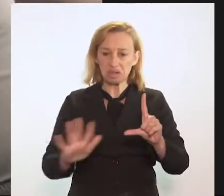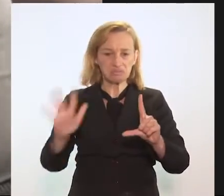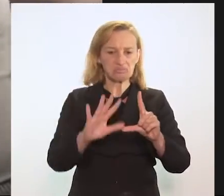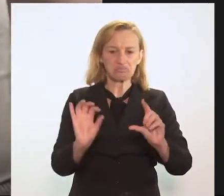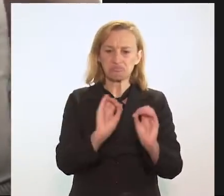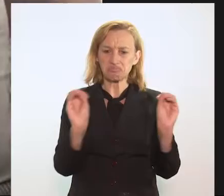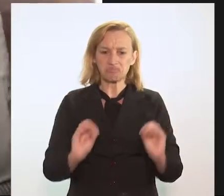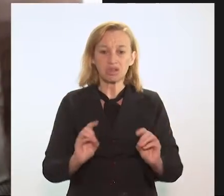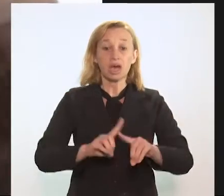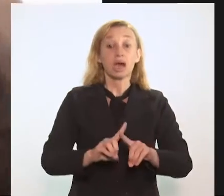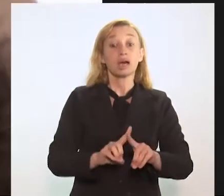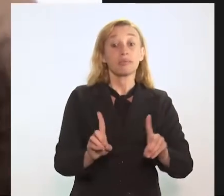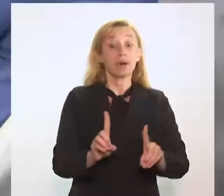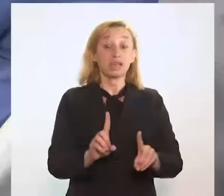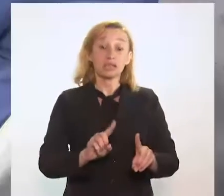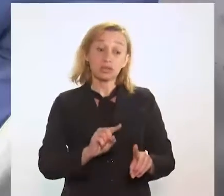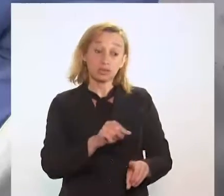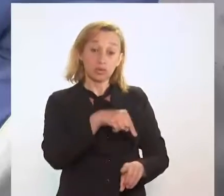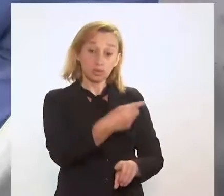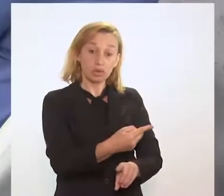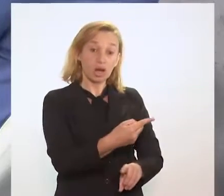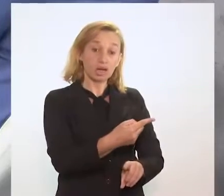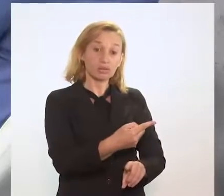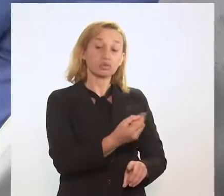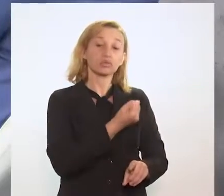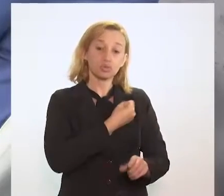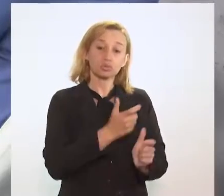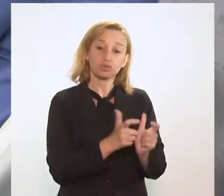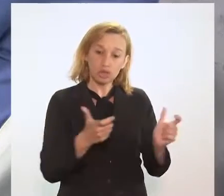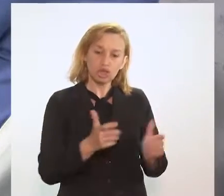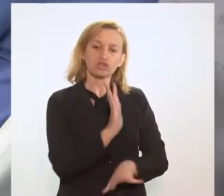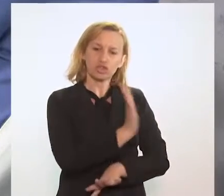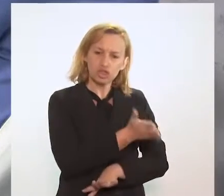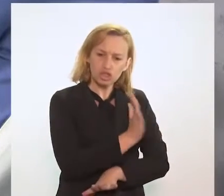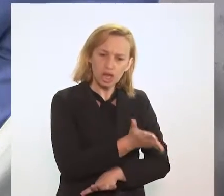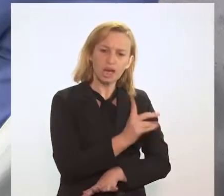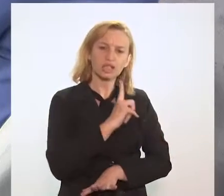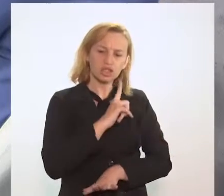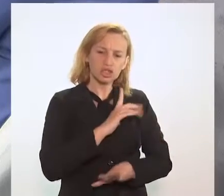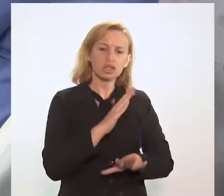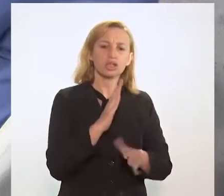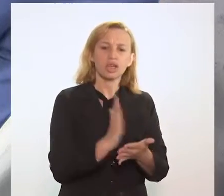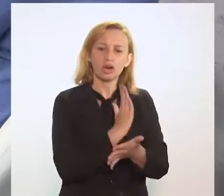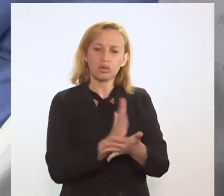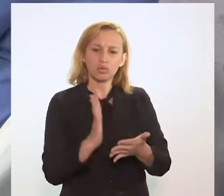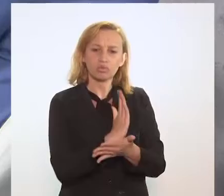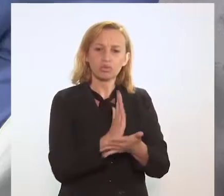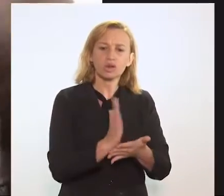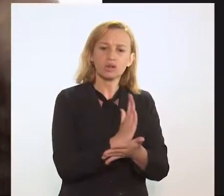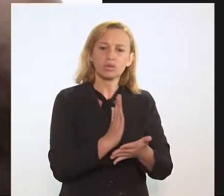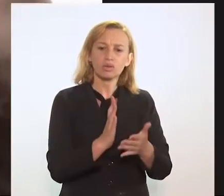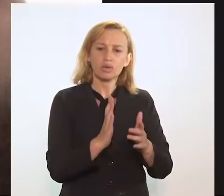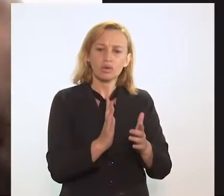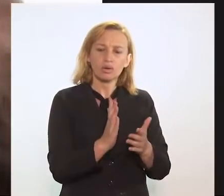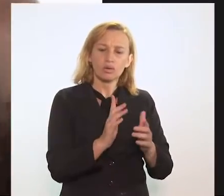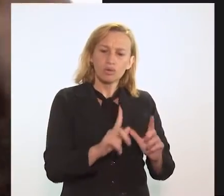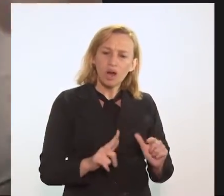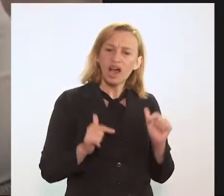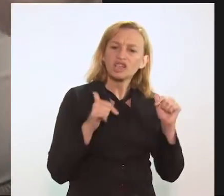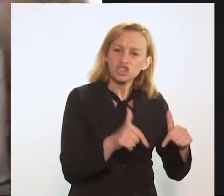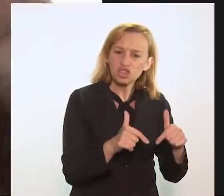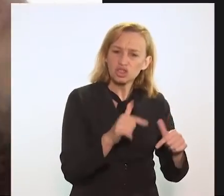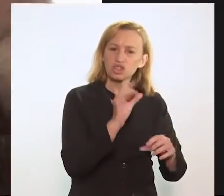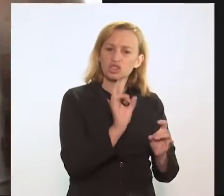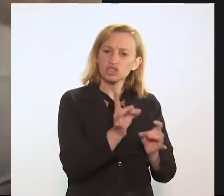desenvolveram nenhuma plataforma. Por outro lado, quase mais ou menos esse mesmo percentual já tinha alguma plataforma, né, alguma